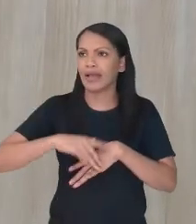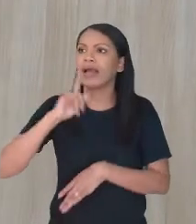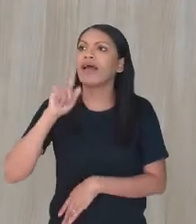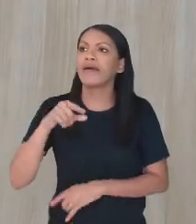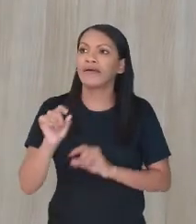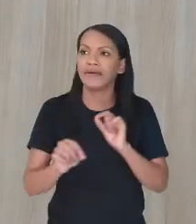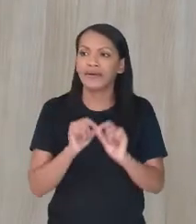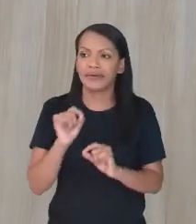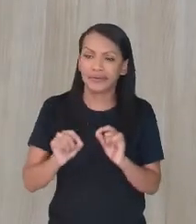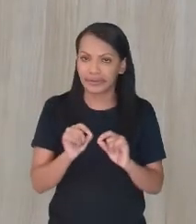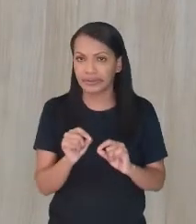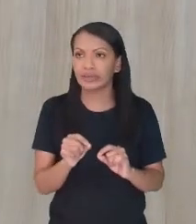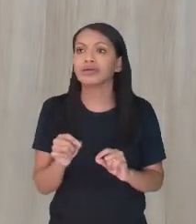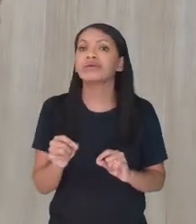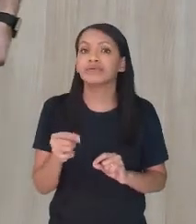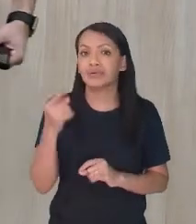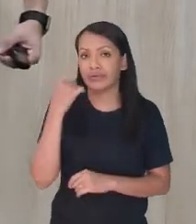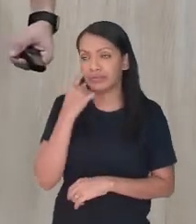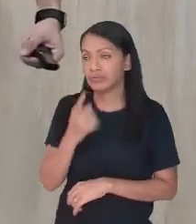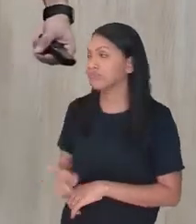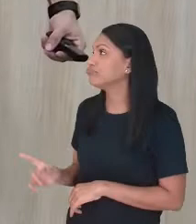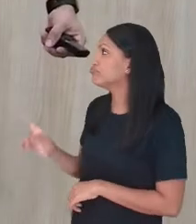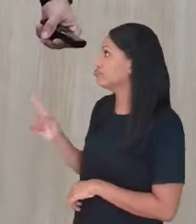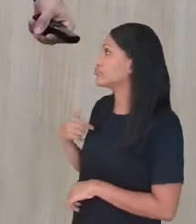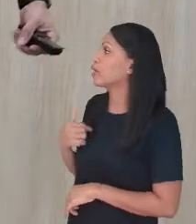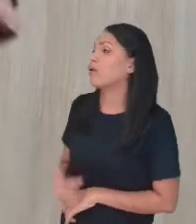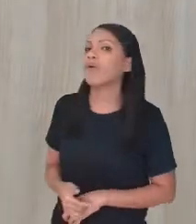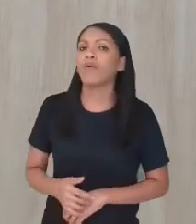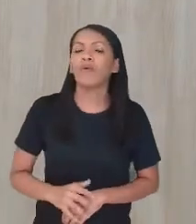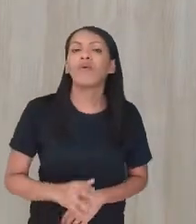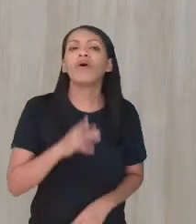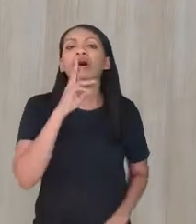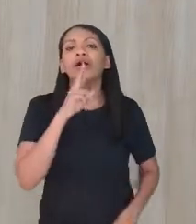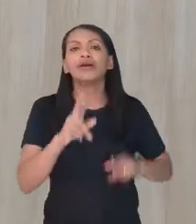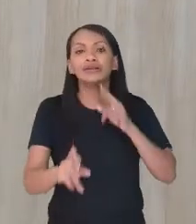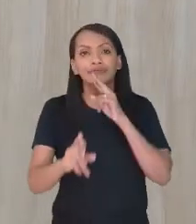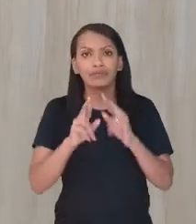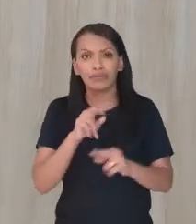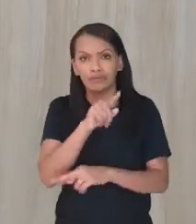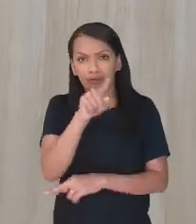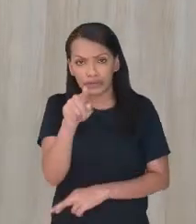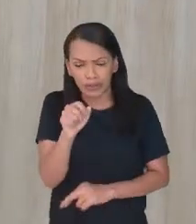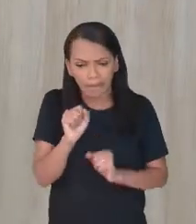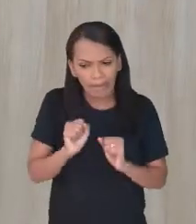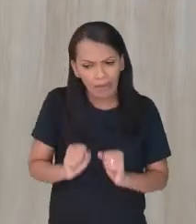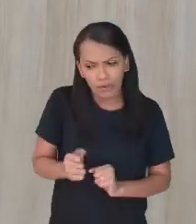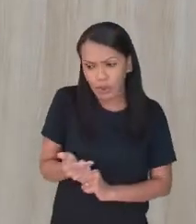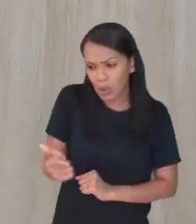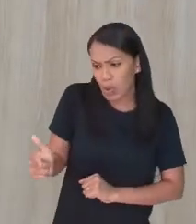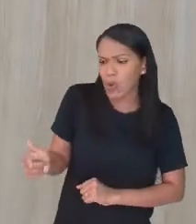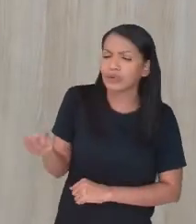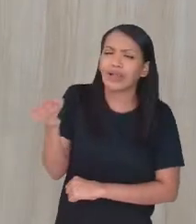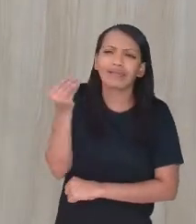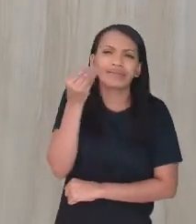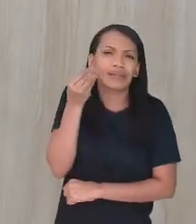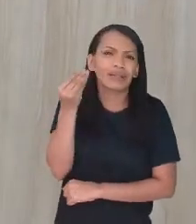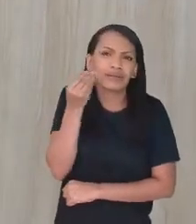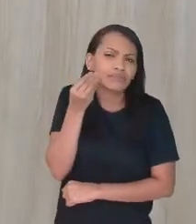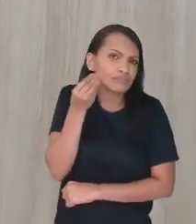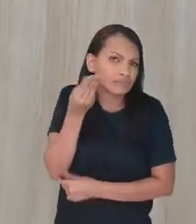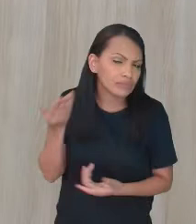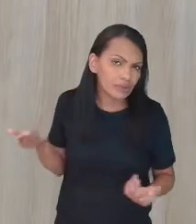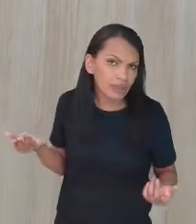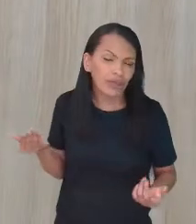que essa forma aqui que eu resolvi o problema é uma forma de você resolver. Você pode encontrar